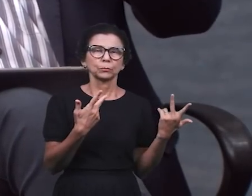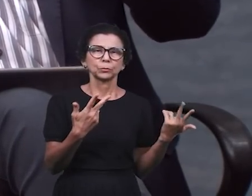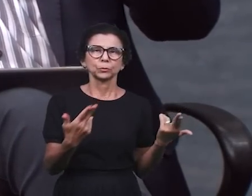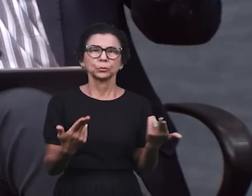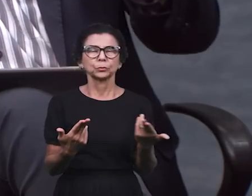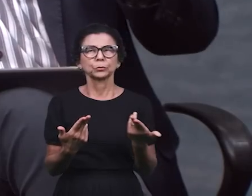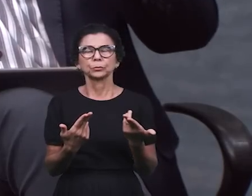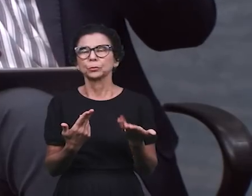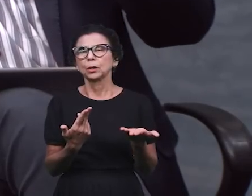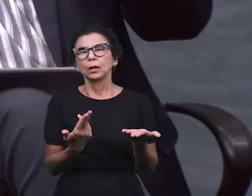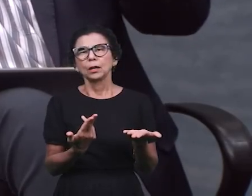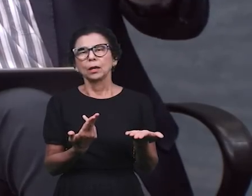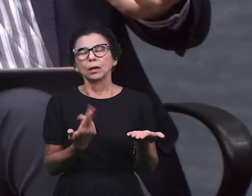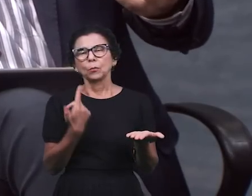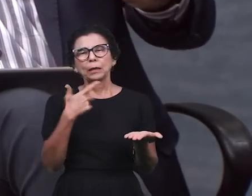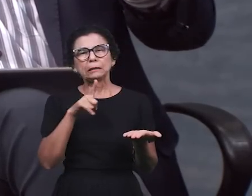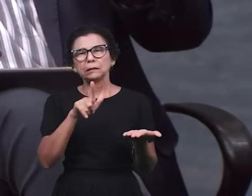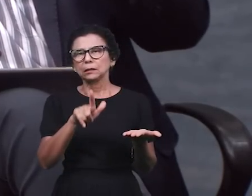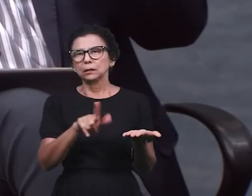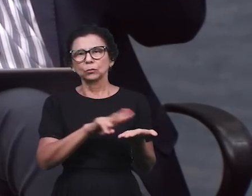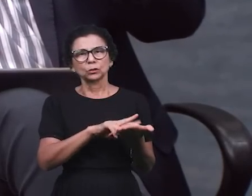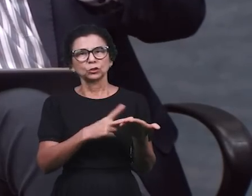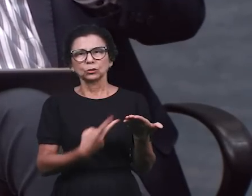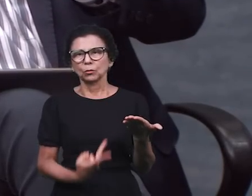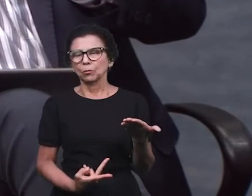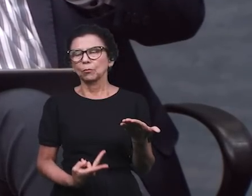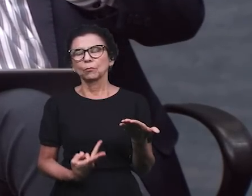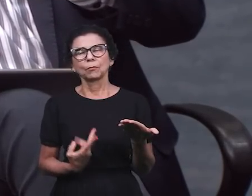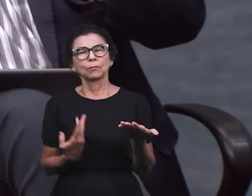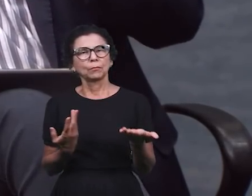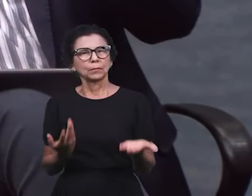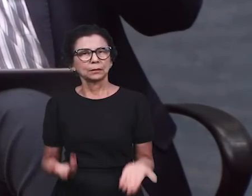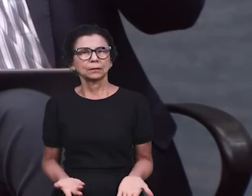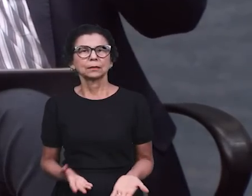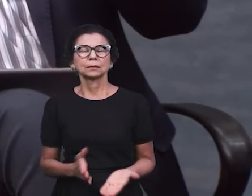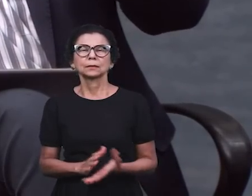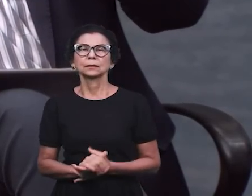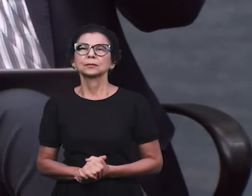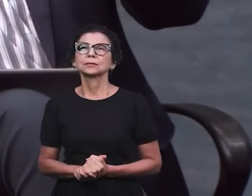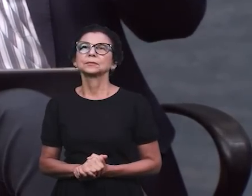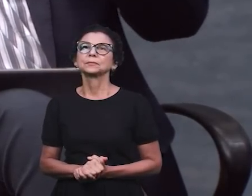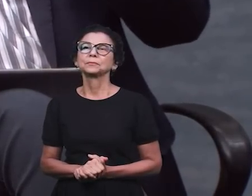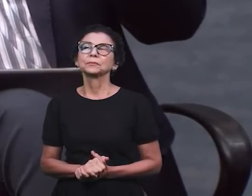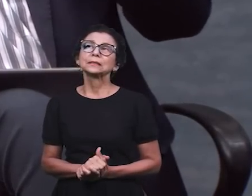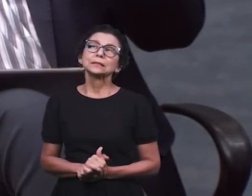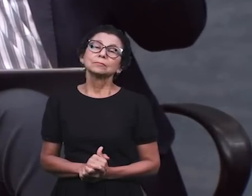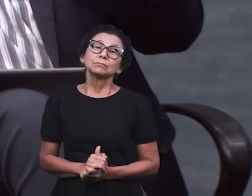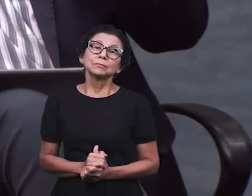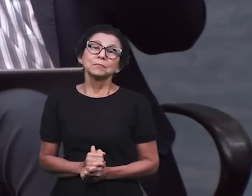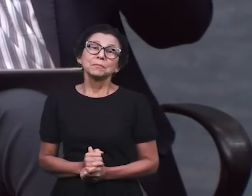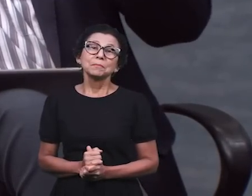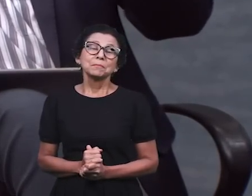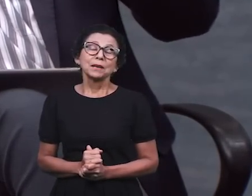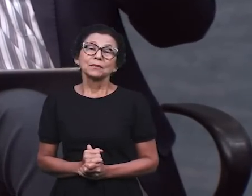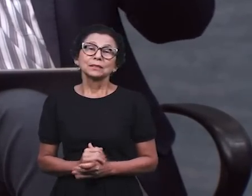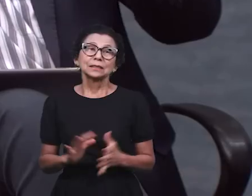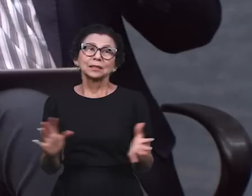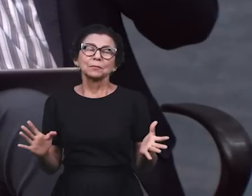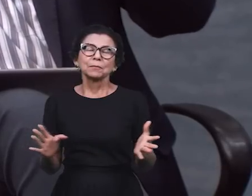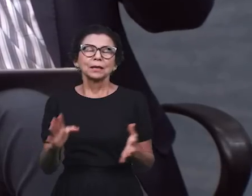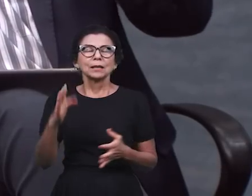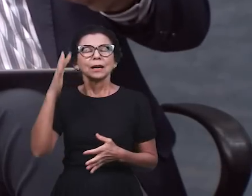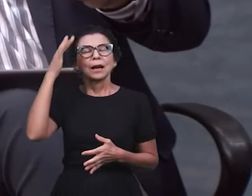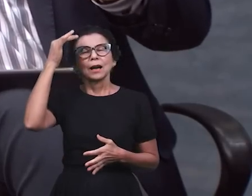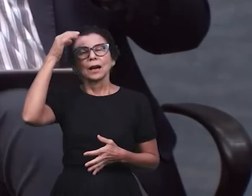como outras coisas que você aprende a partir de bem jovem, você tem o cérebro está muito mais livre para poder